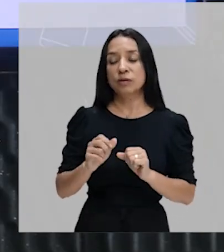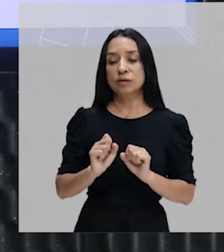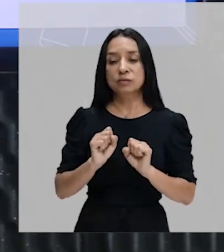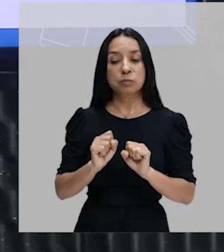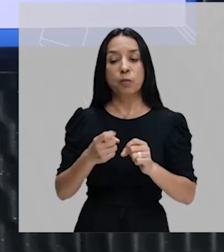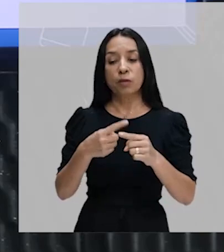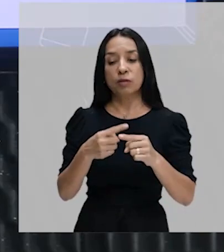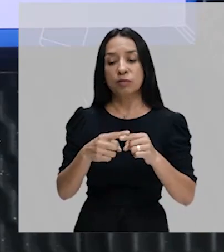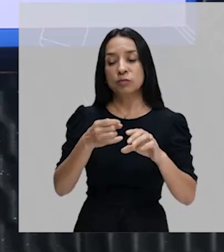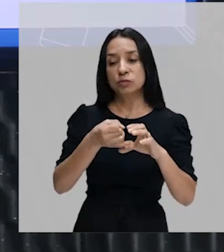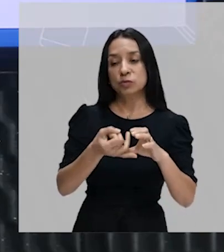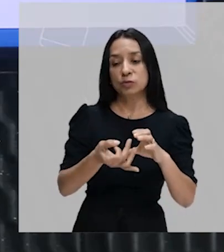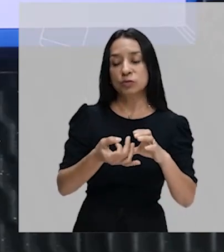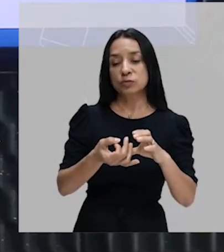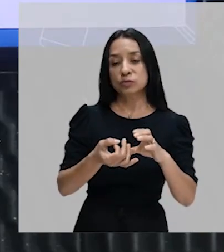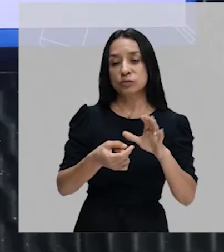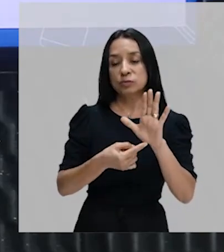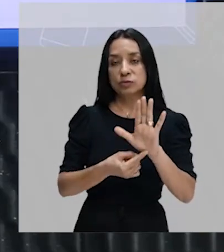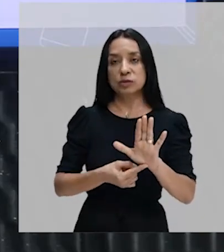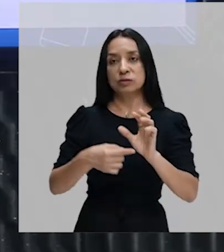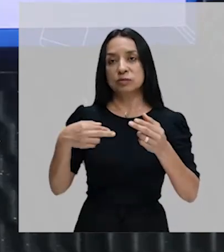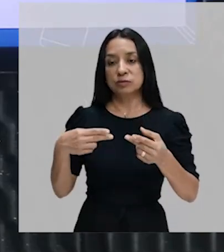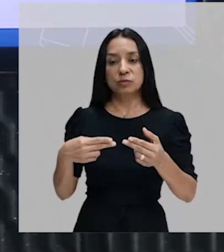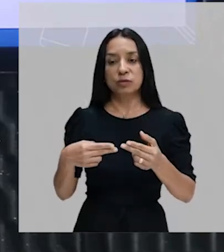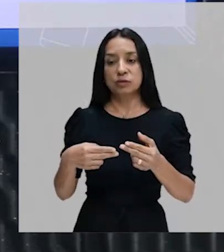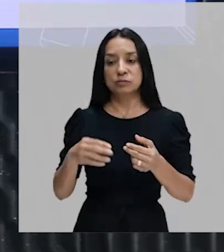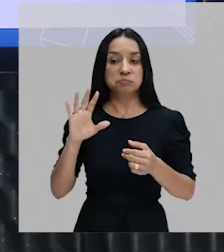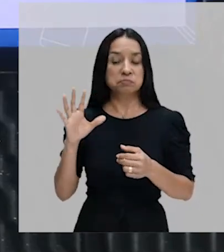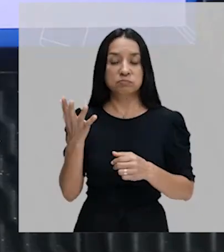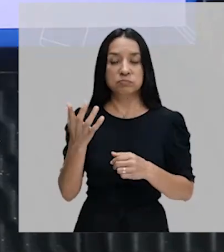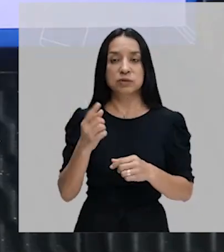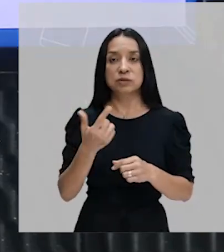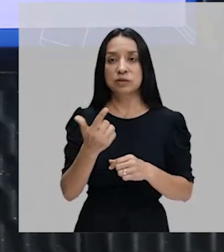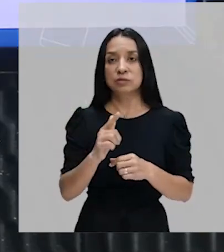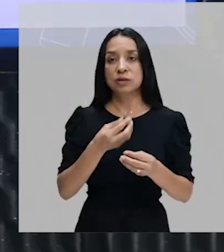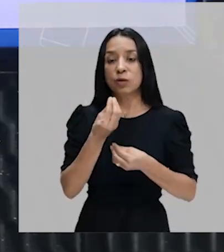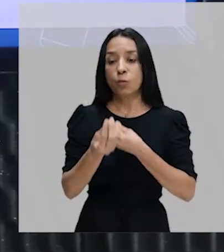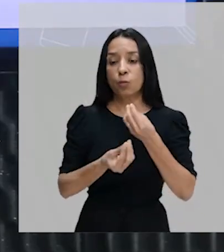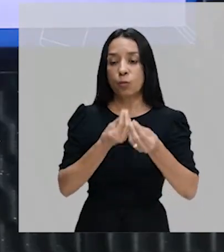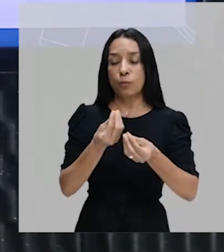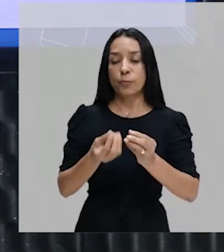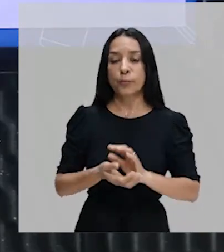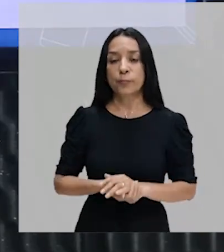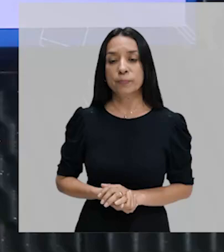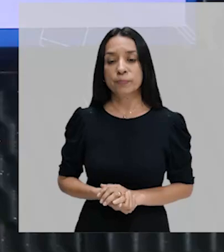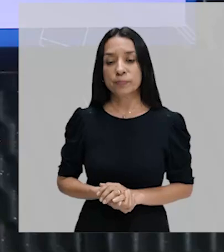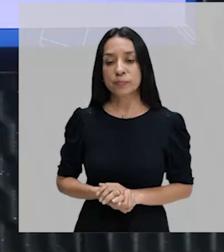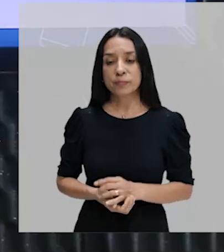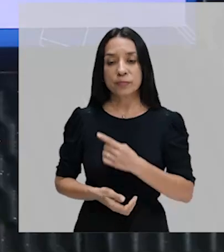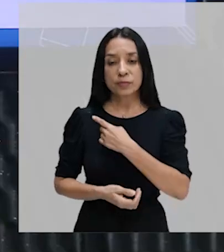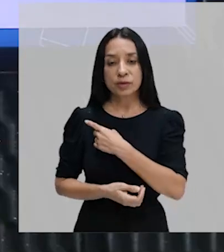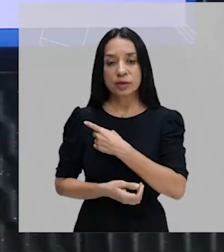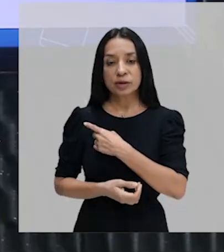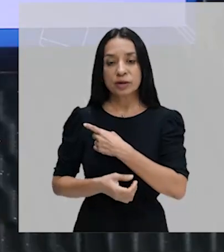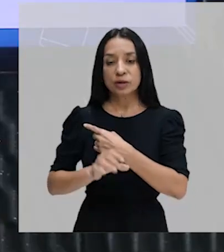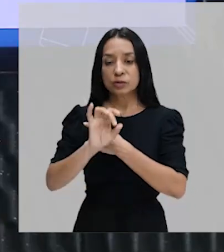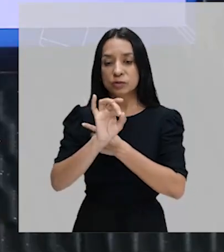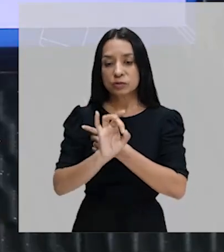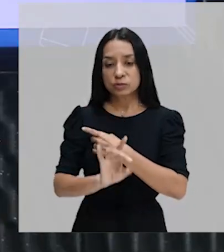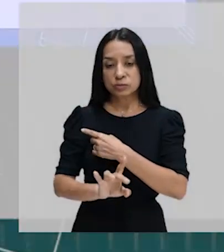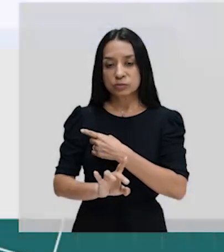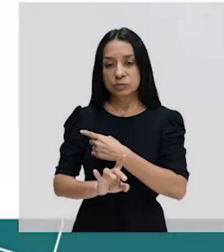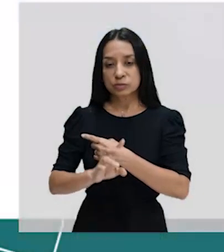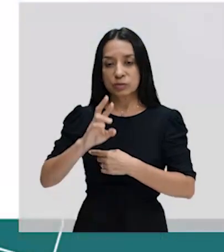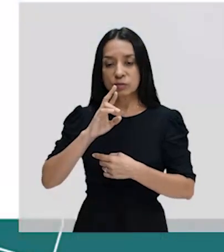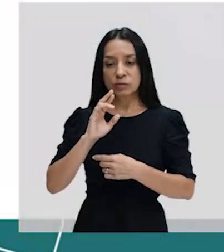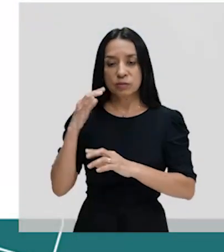os conjuntos dados são iguais, isso aqui também não vai acontecer, não tem a menor condição, tá? E aí, nesse caso, só reforçando, tá,